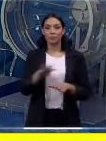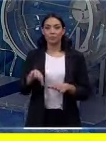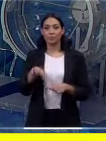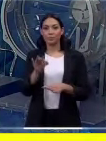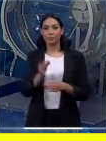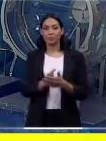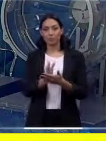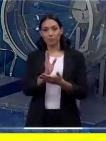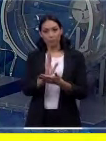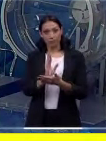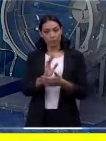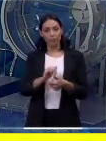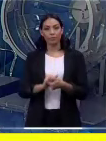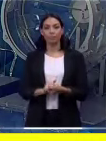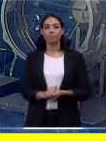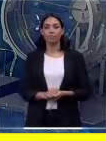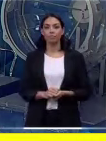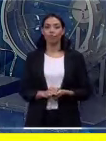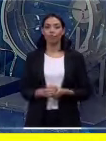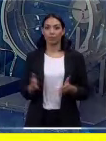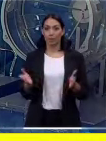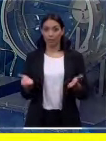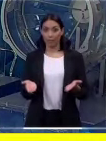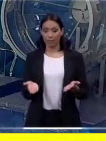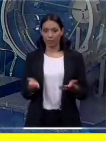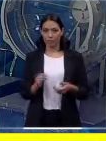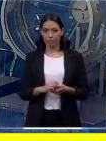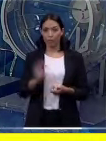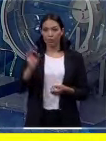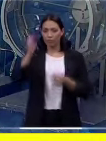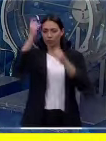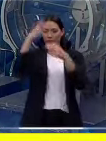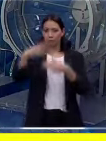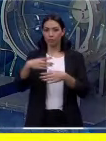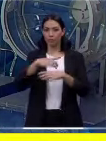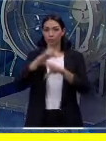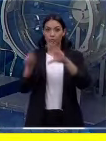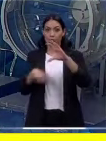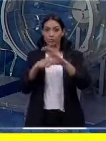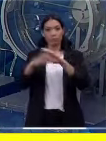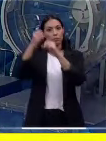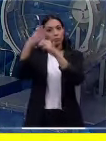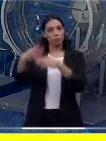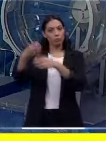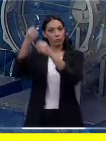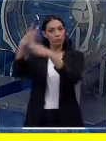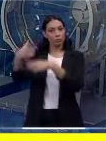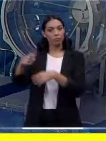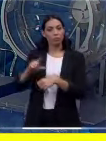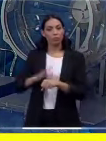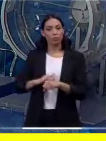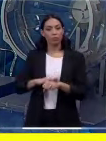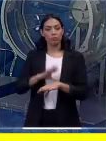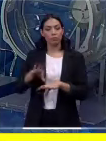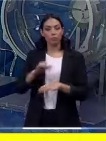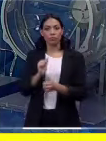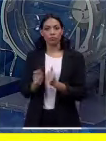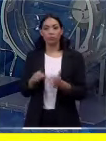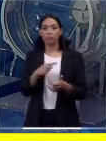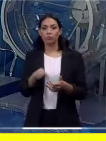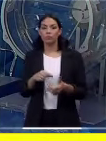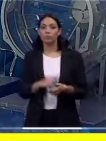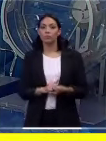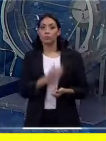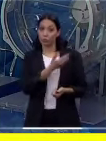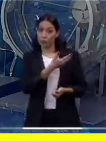Time Mania realizado, validado. Agora, conforme explicamos, o globo será reabastecido para o sorteio do time do coração. A Nicole,